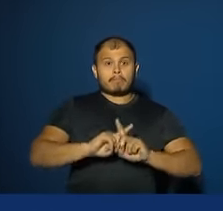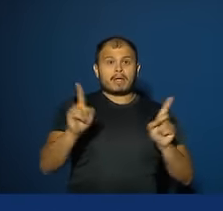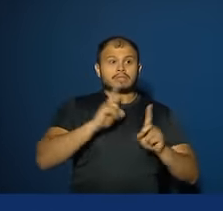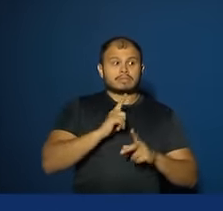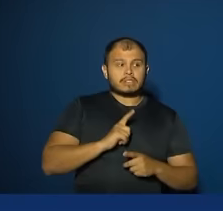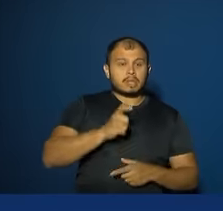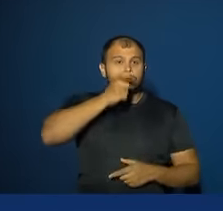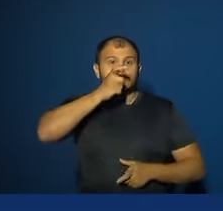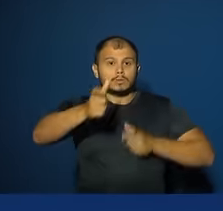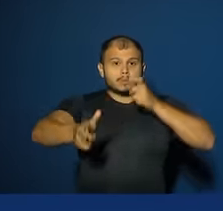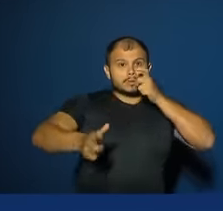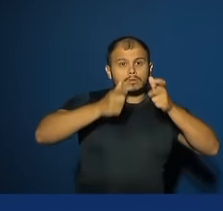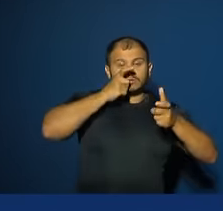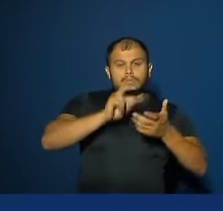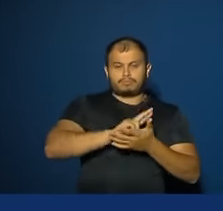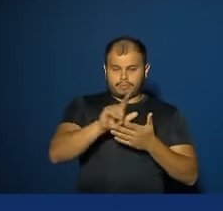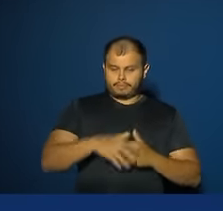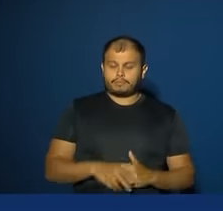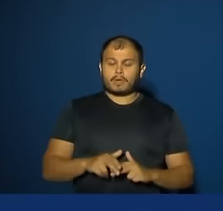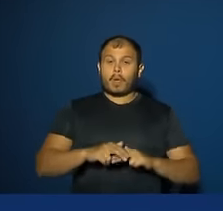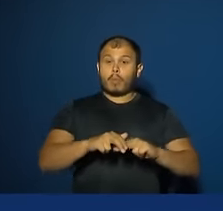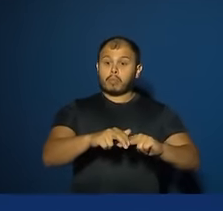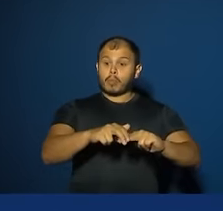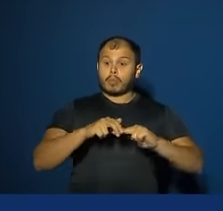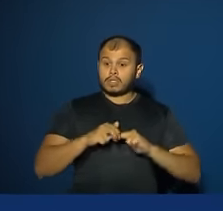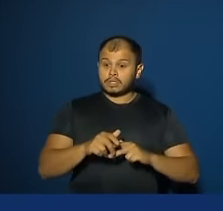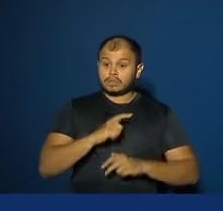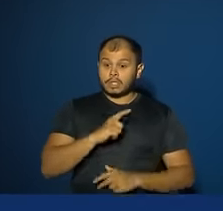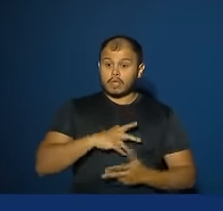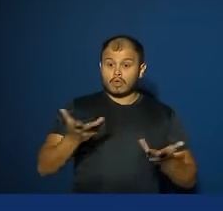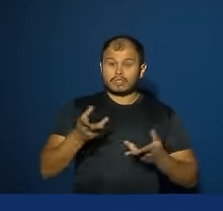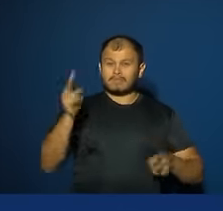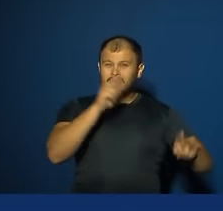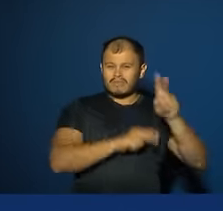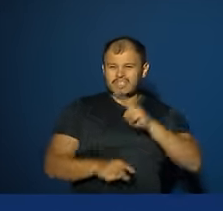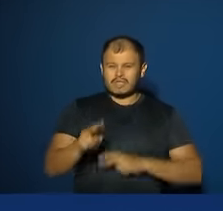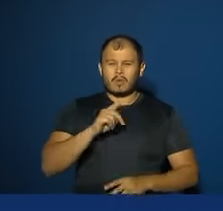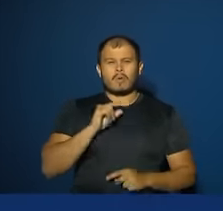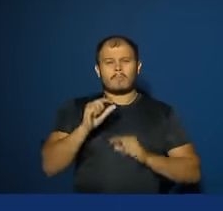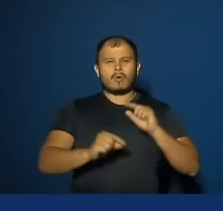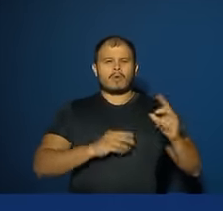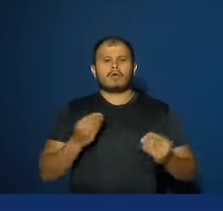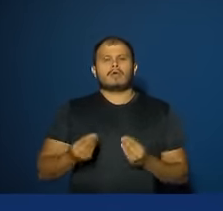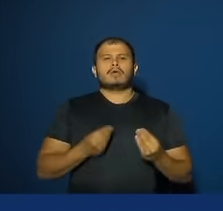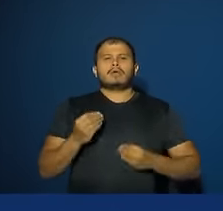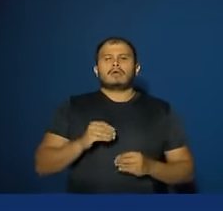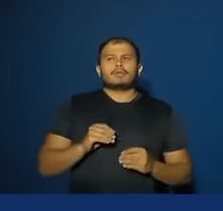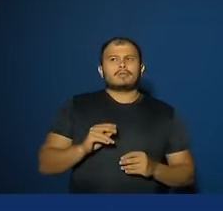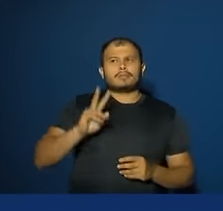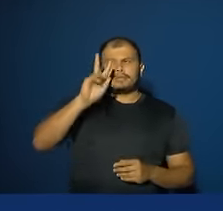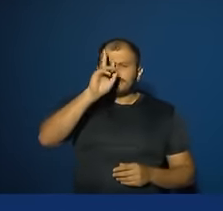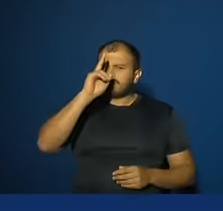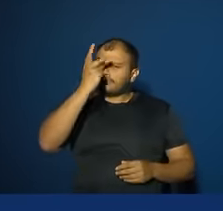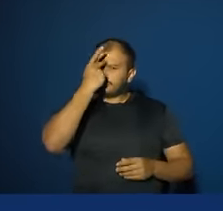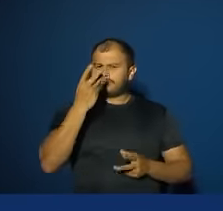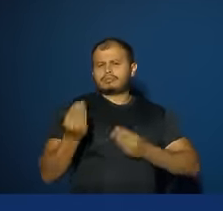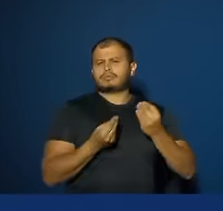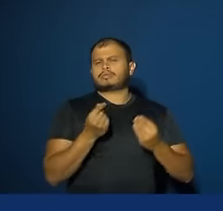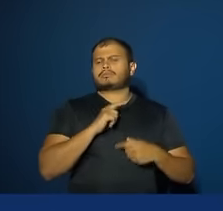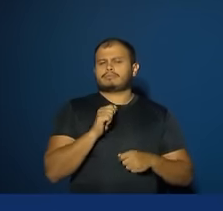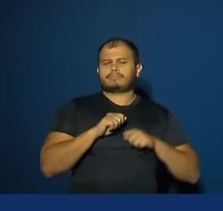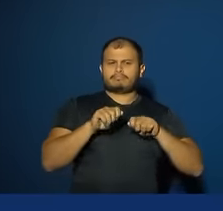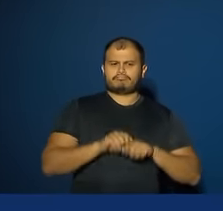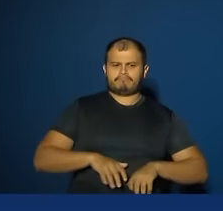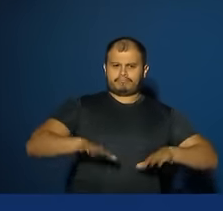mútuos vão continuar dito isso eu eu tenho uma visão um pouco alternativa ao ao ao conflito o o